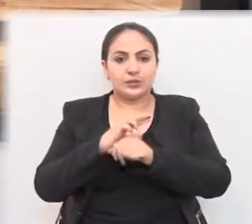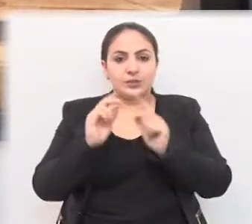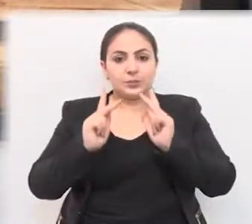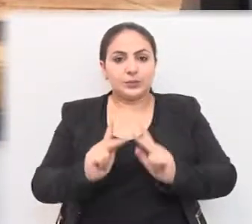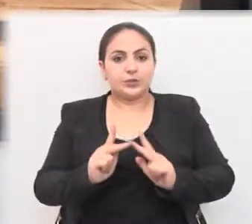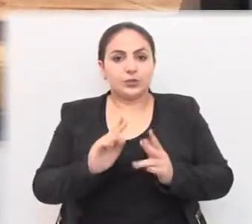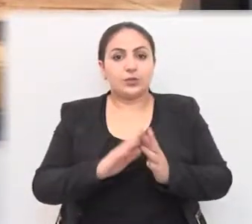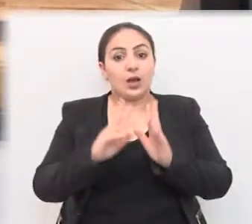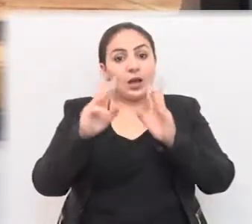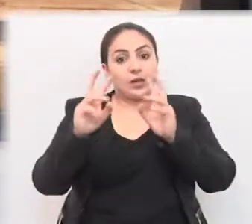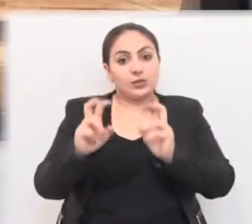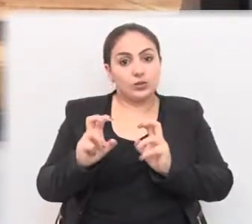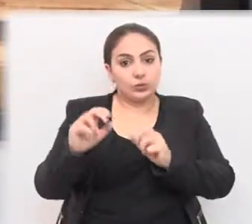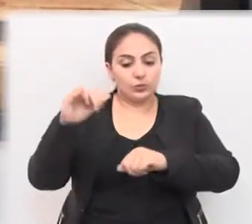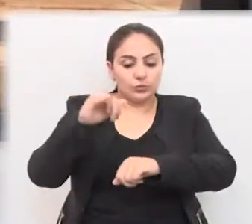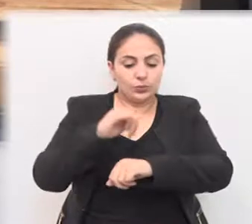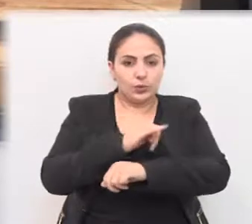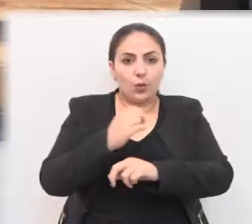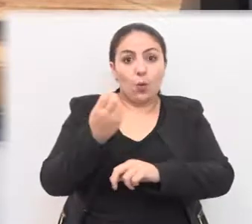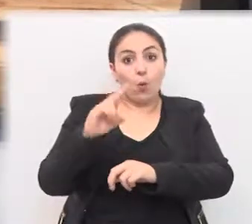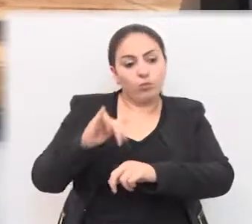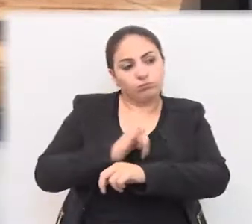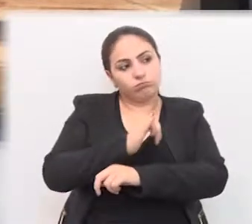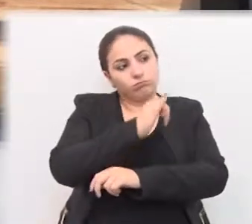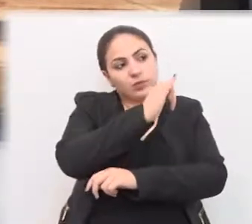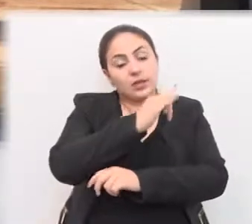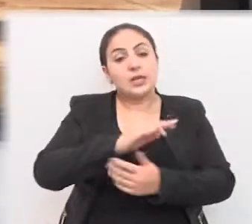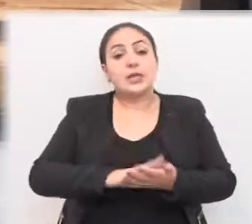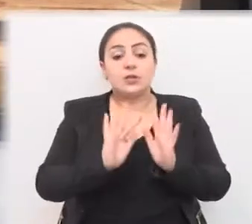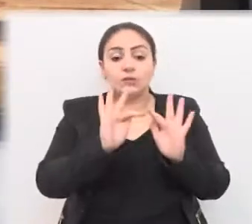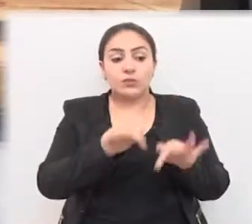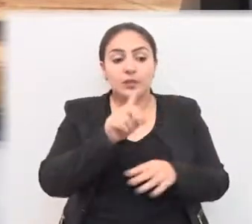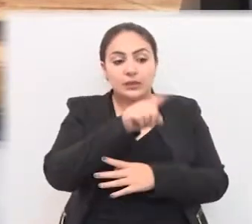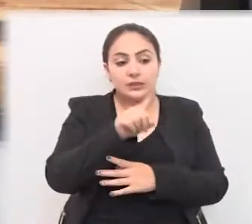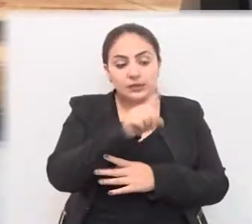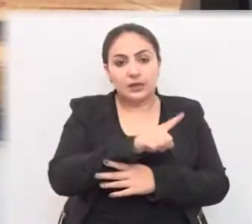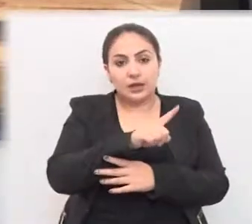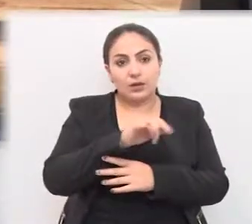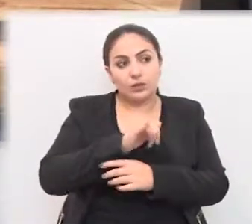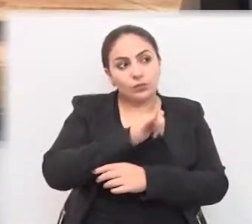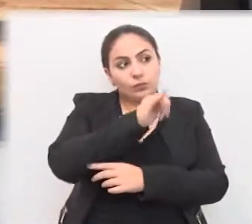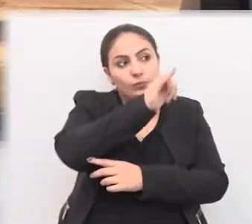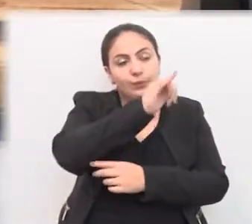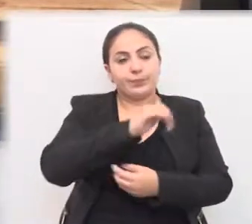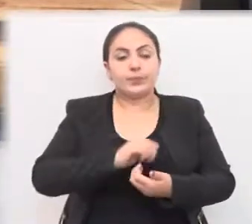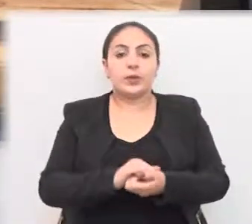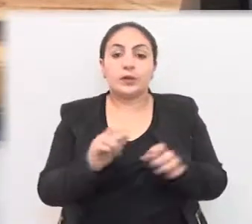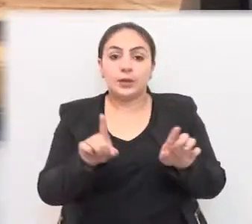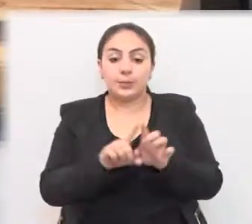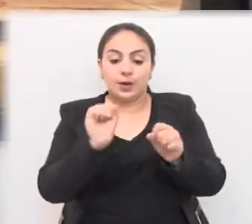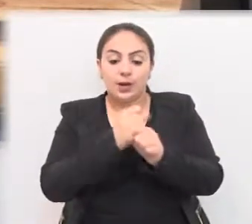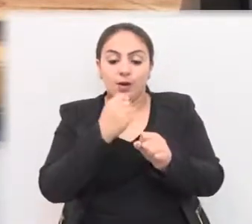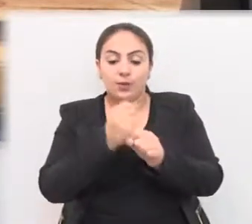e decolagens e ainda acabar com inúmeros cancelamentos de voos. Mas, além disso, a obra deve